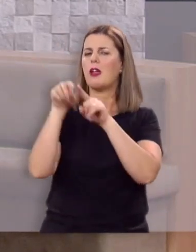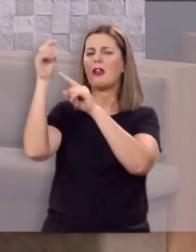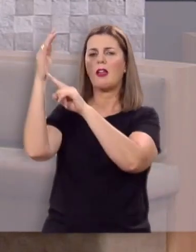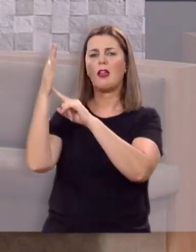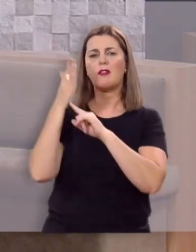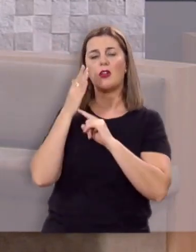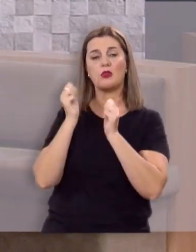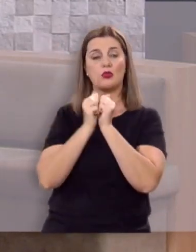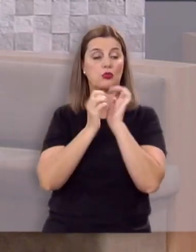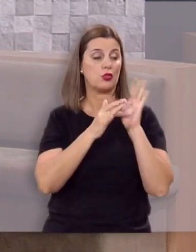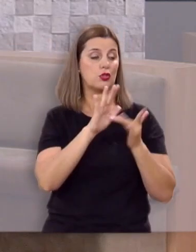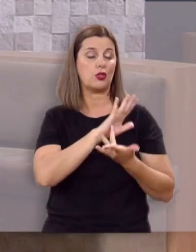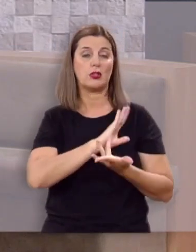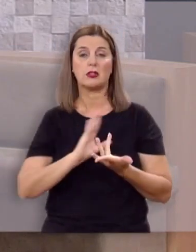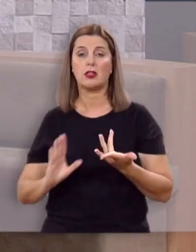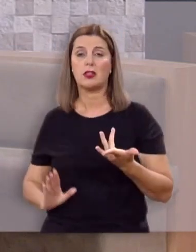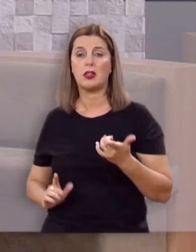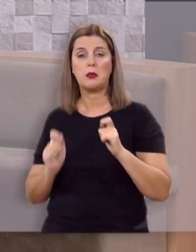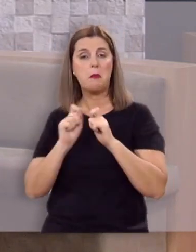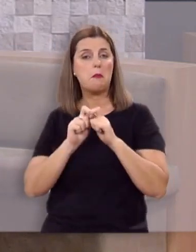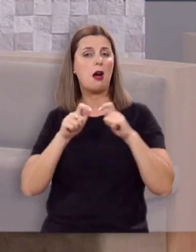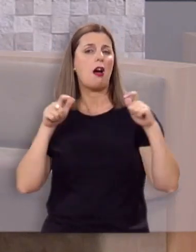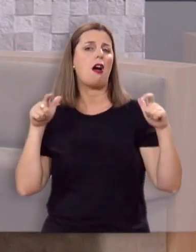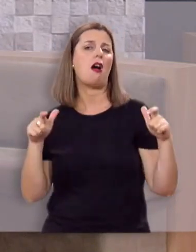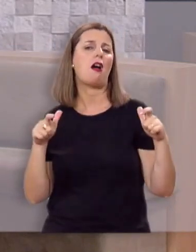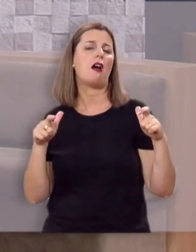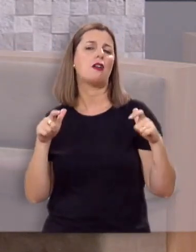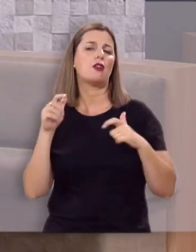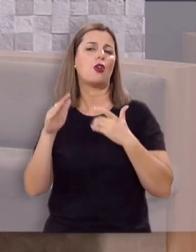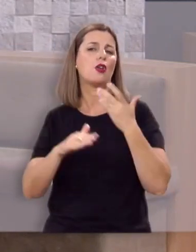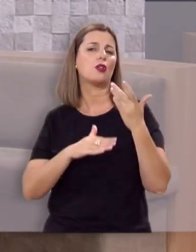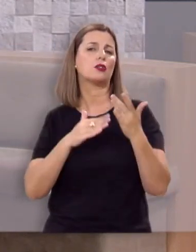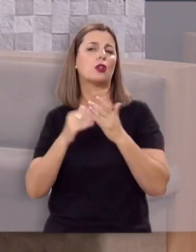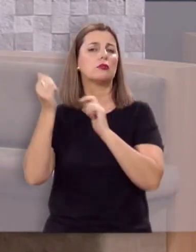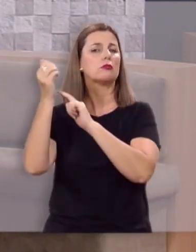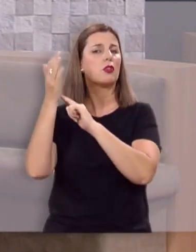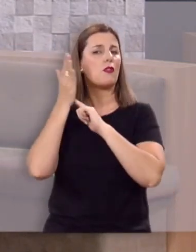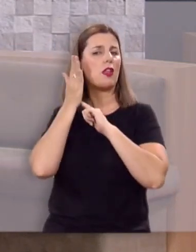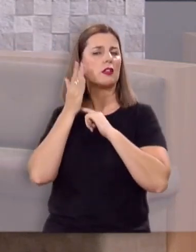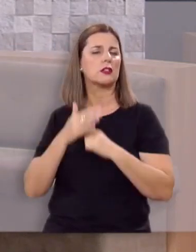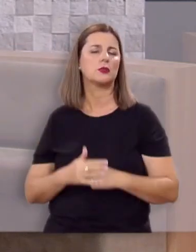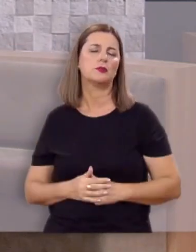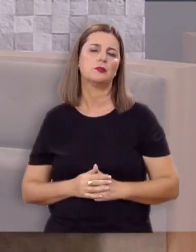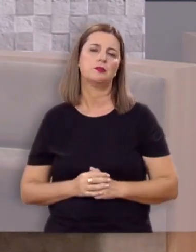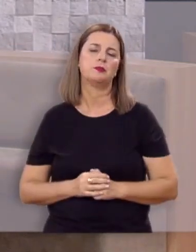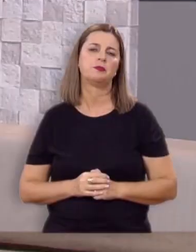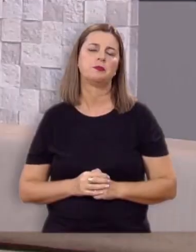finalmente revelou-se em Cristo, a sua máxima e completa revelação.